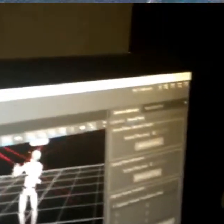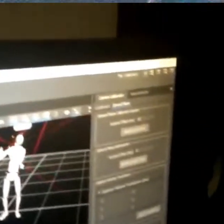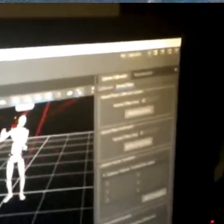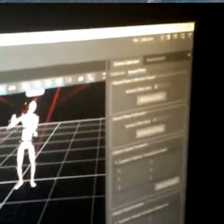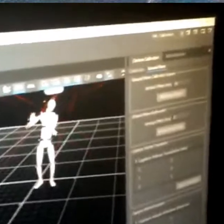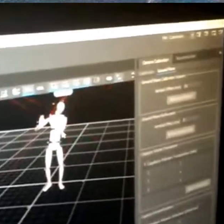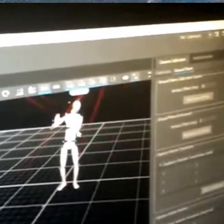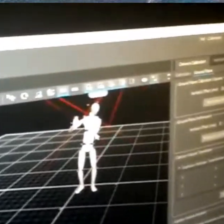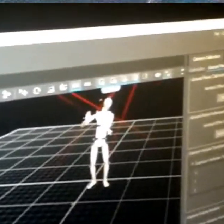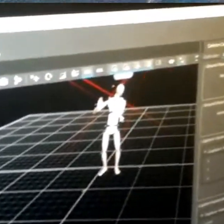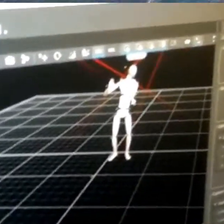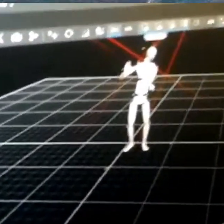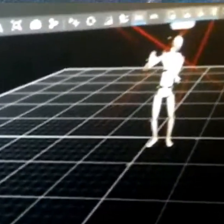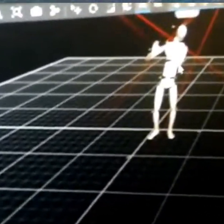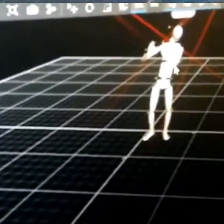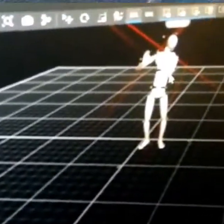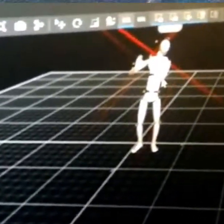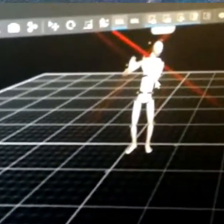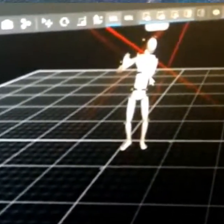Pode fazer o movimento de novo? A frente.